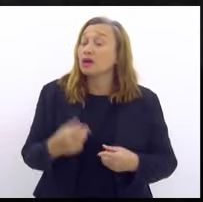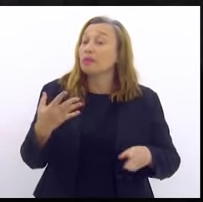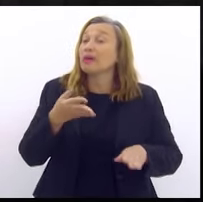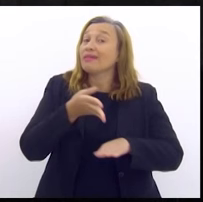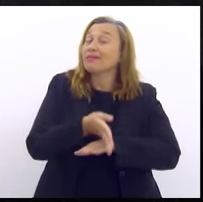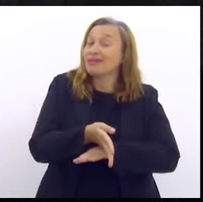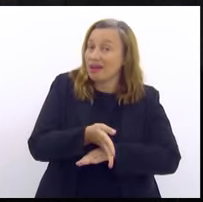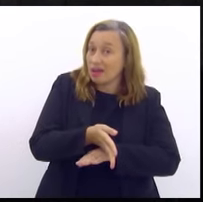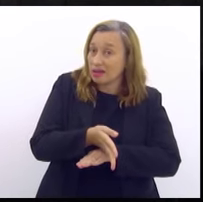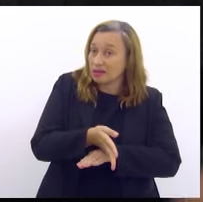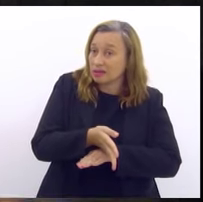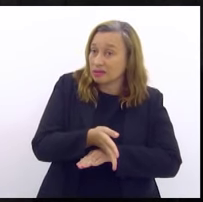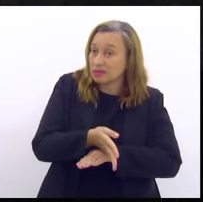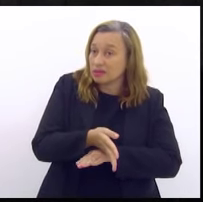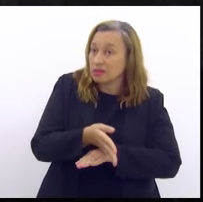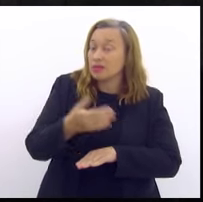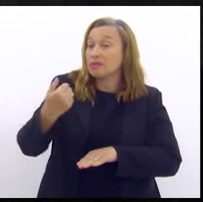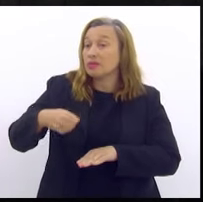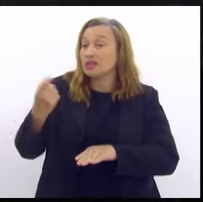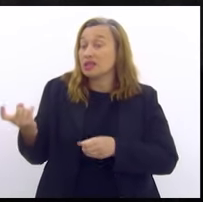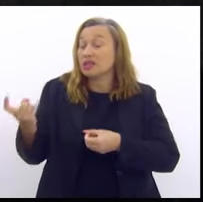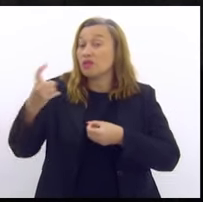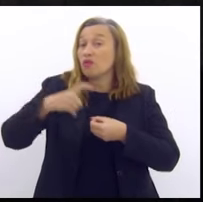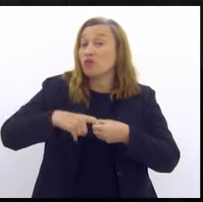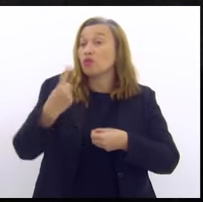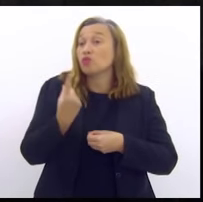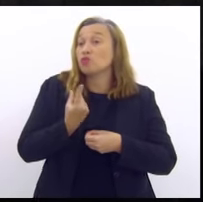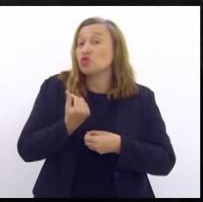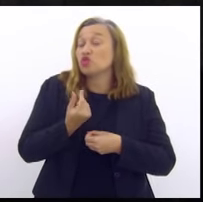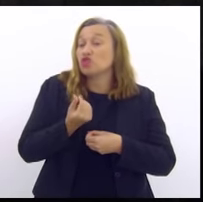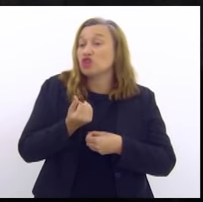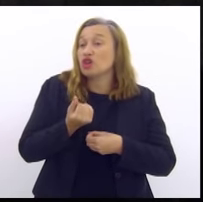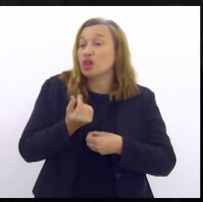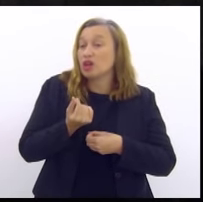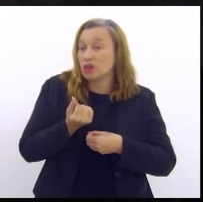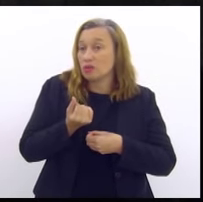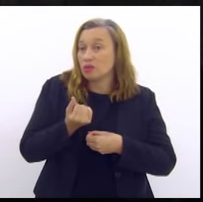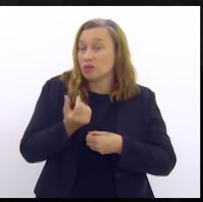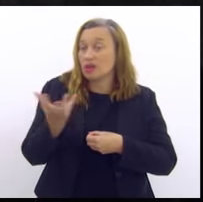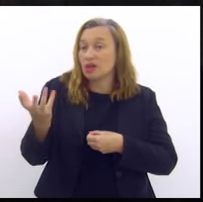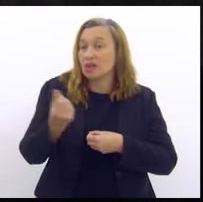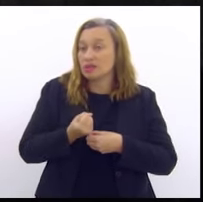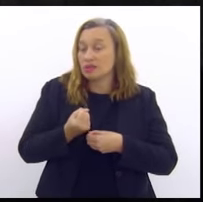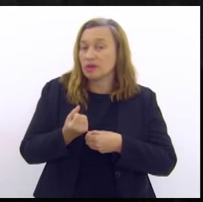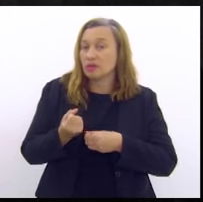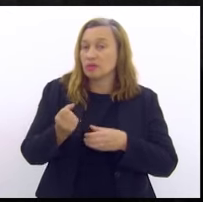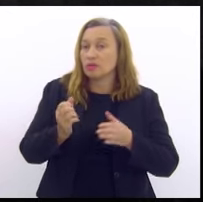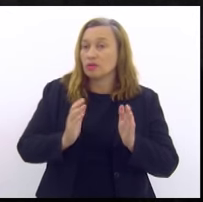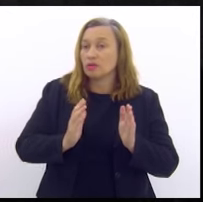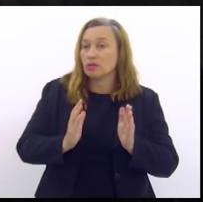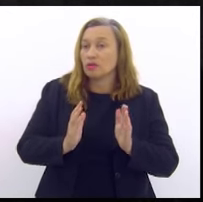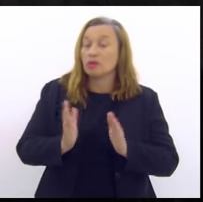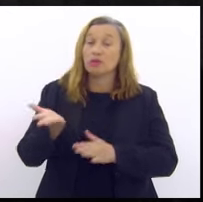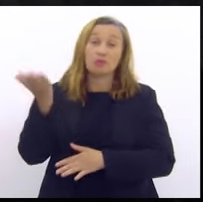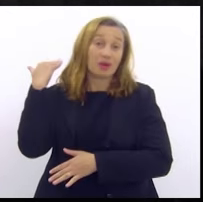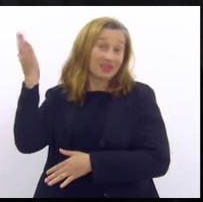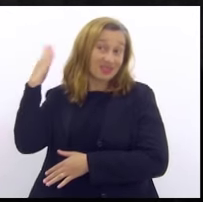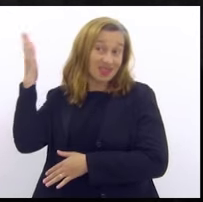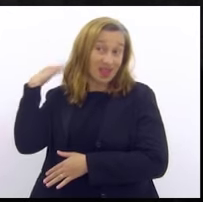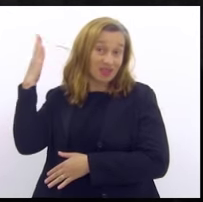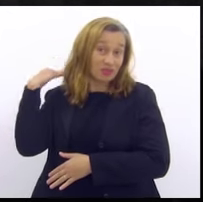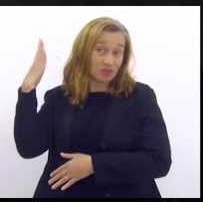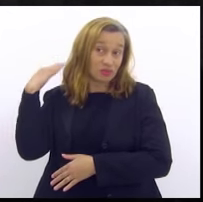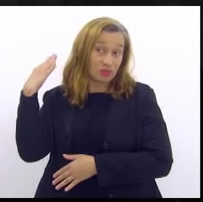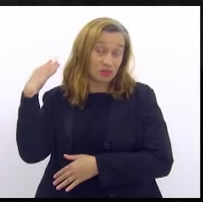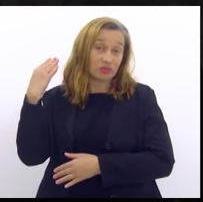entrar, eles tinham que devolver o dinheiro do fundo que eles receberam à época. E a maioria estava,